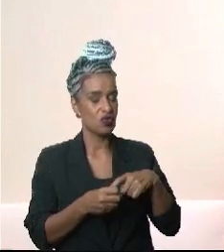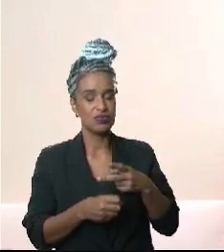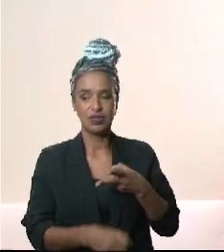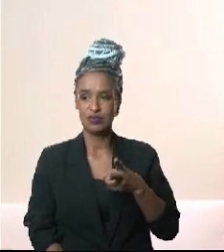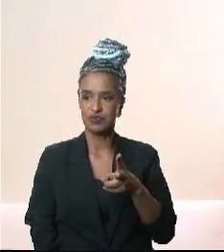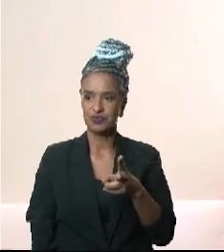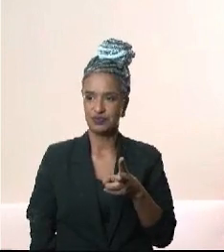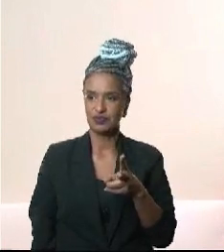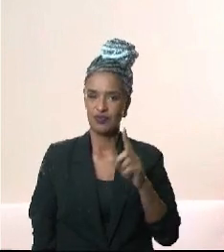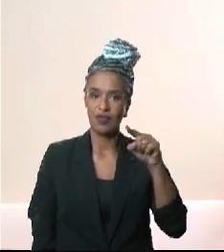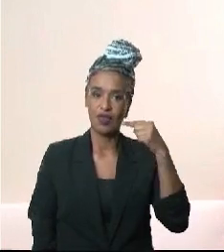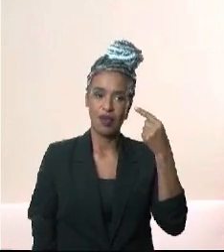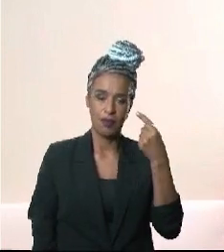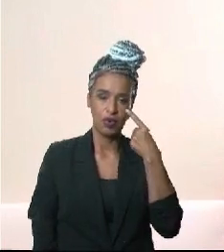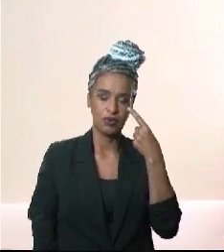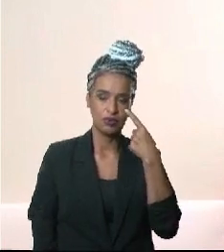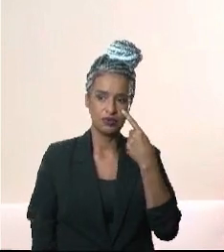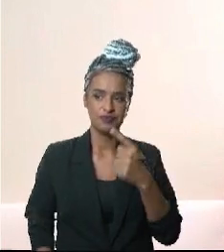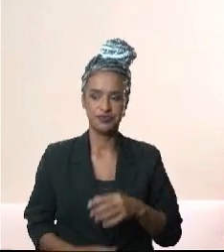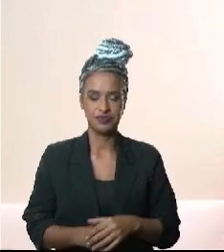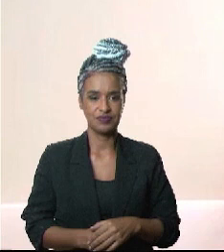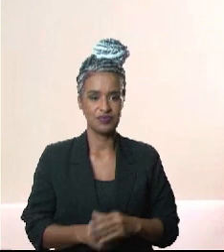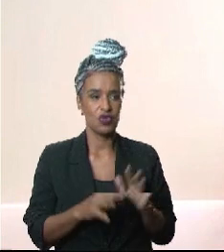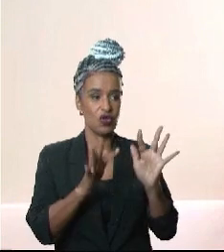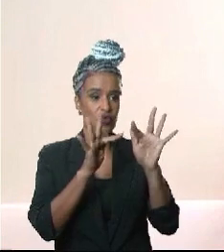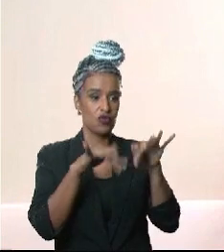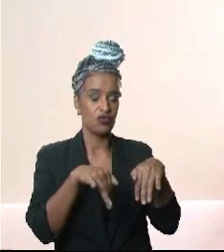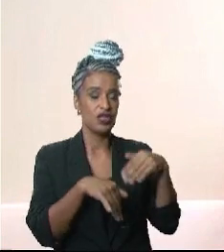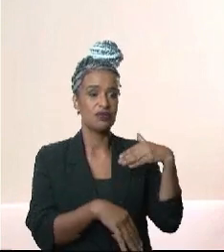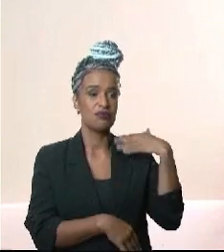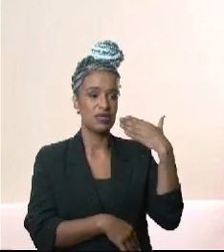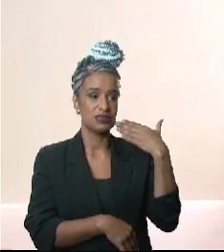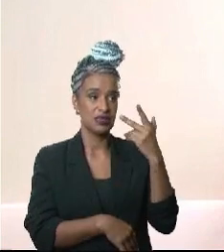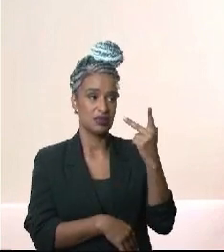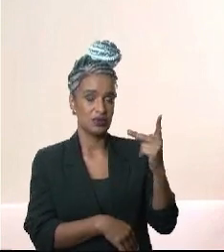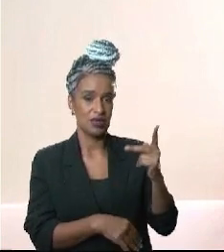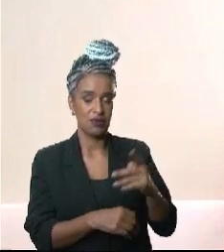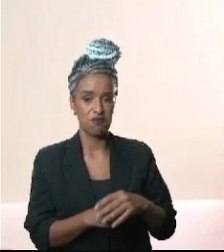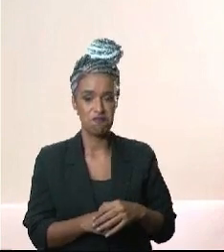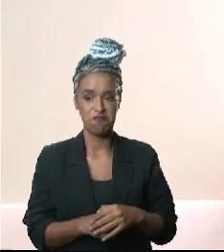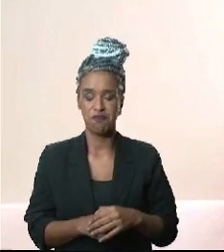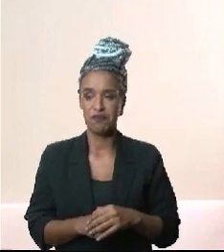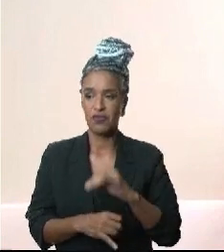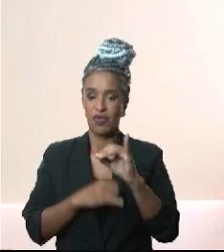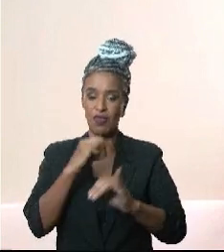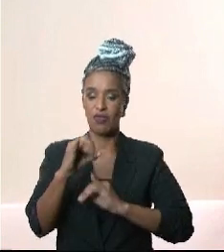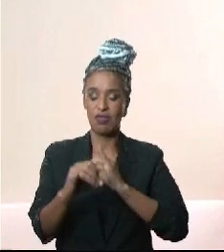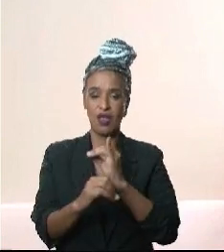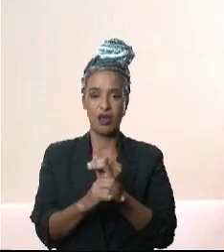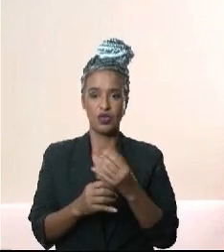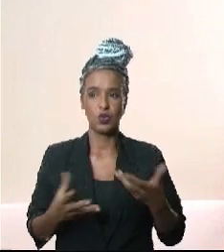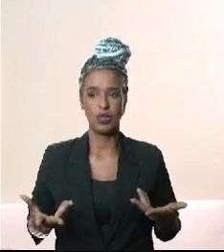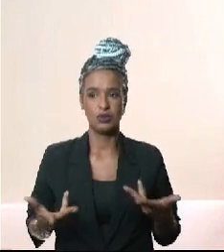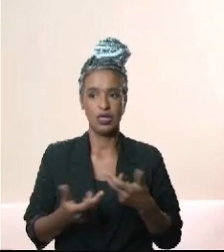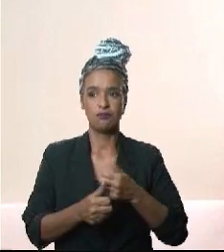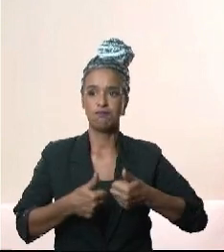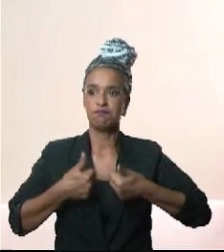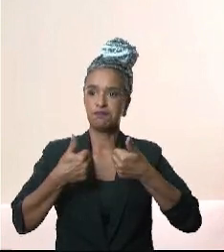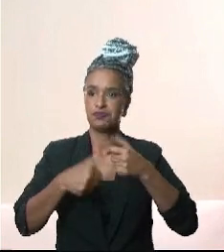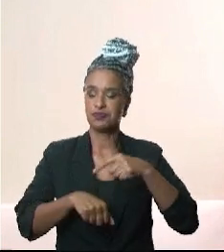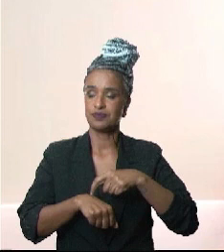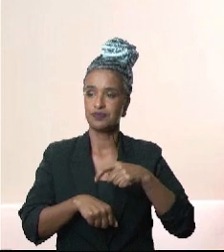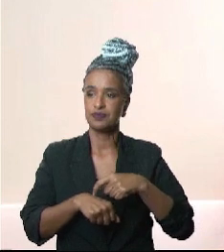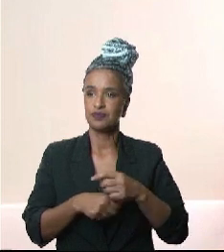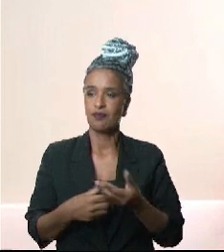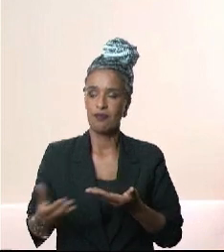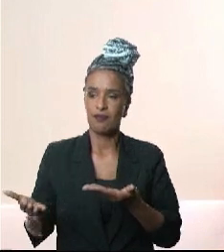continuar, depois a gente volta para a senhora Carbonell finalizar a apresentação dela, quando a internet estiver mais estável. Então, agora eu gostaria